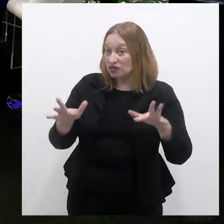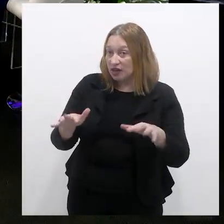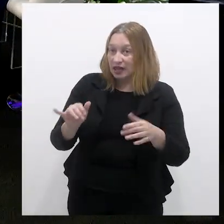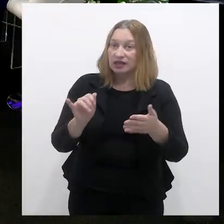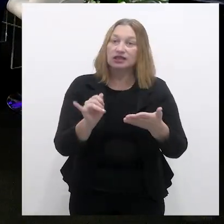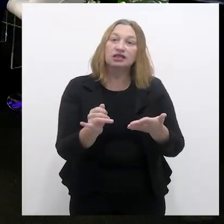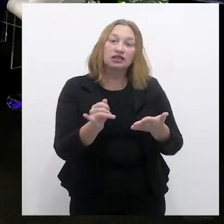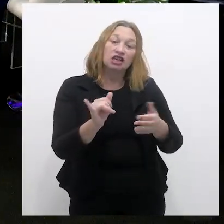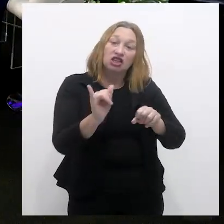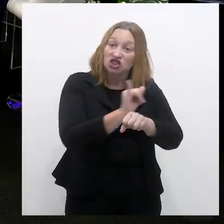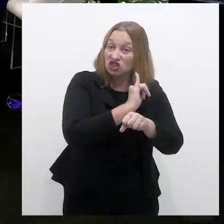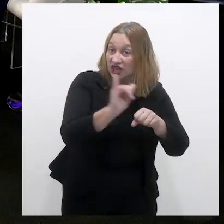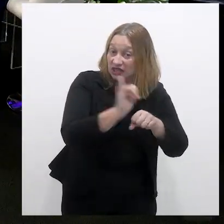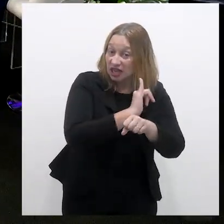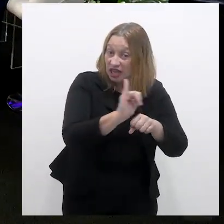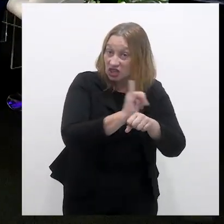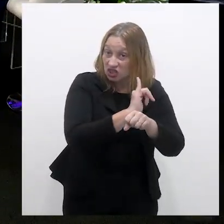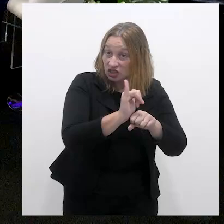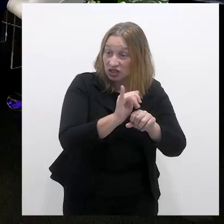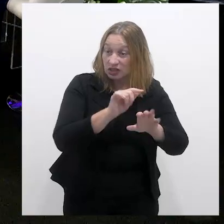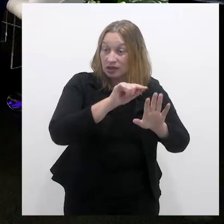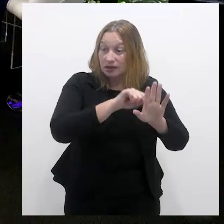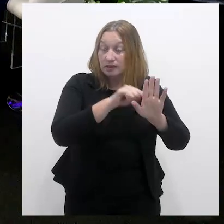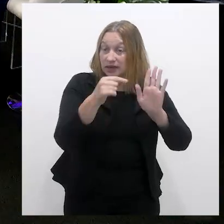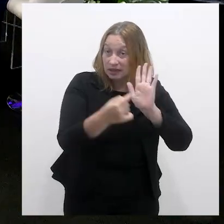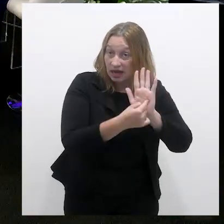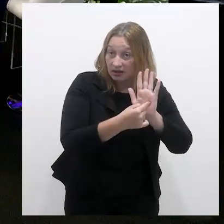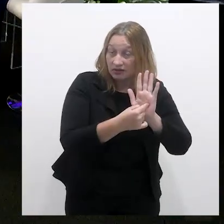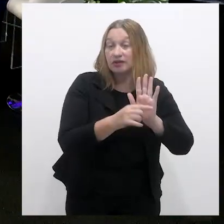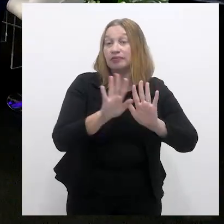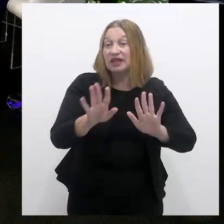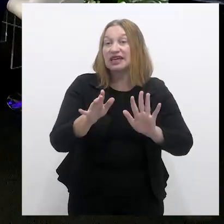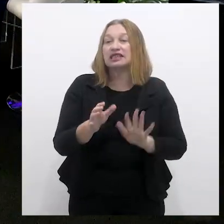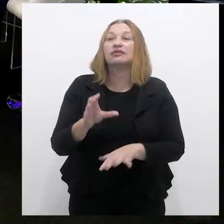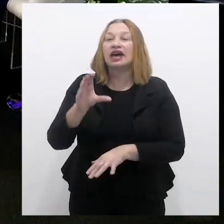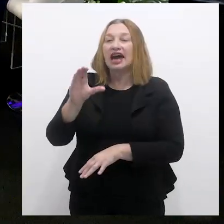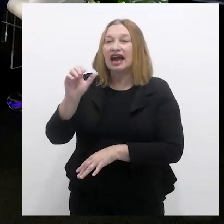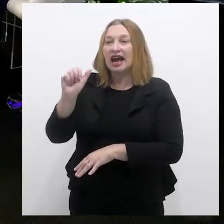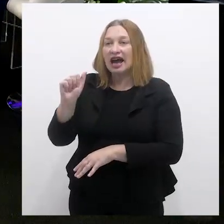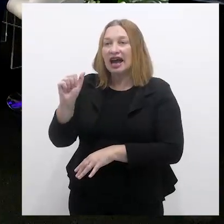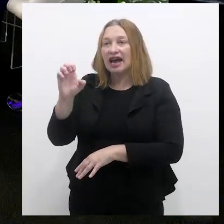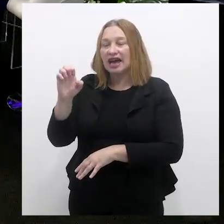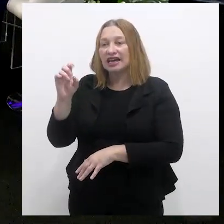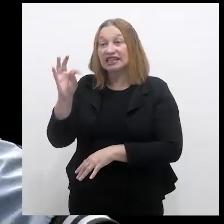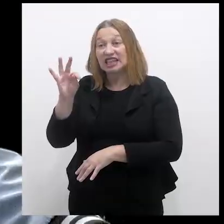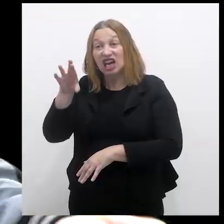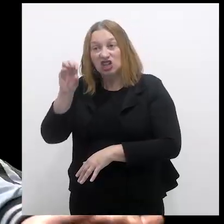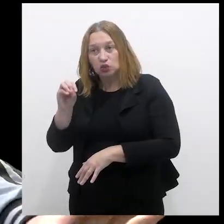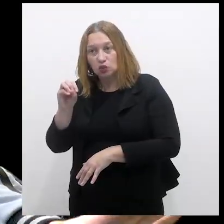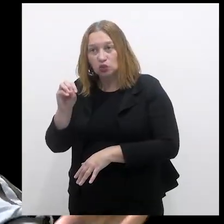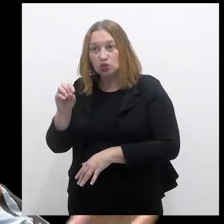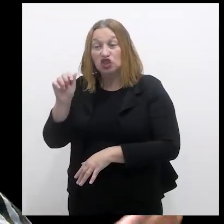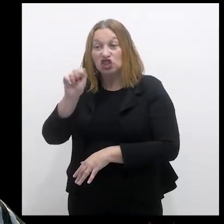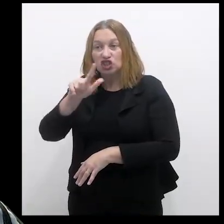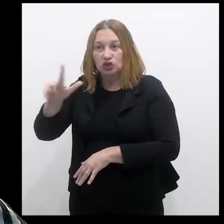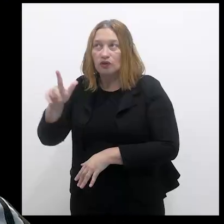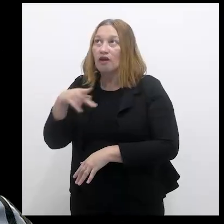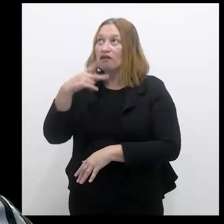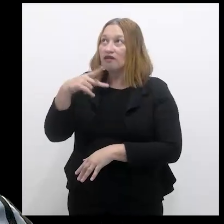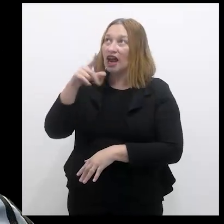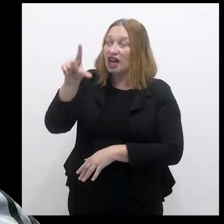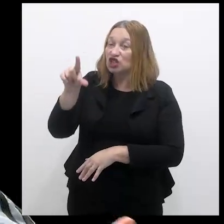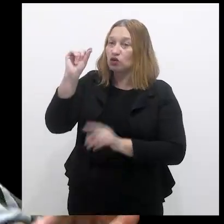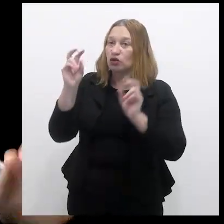quando a gente escreve para um adulto. Por exemplo, metáfora. O Tropicalinha, que é o espetáculo sobre Caetano e Gil, a gente escolheu falar sobre